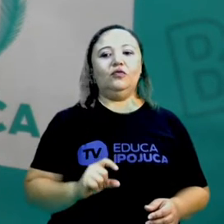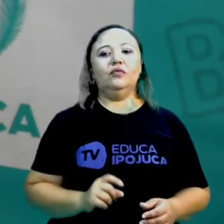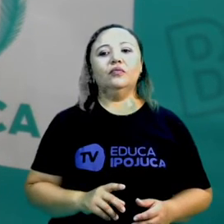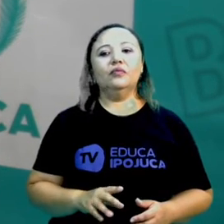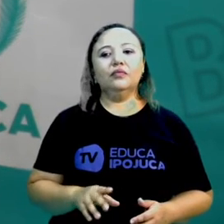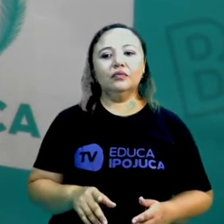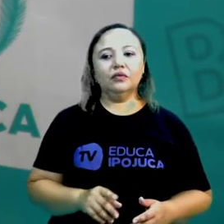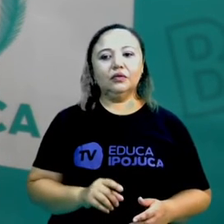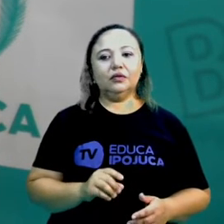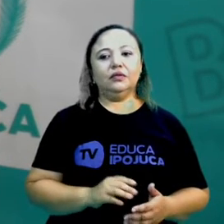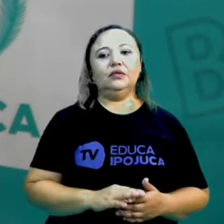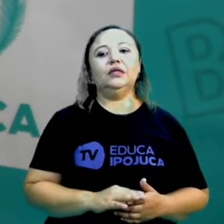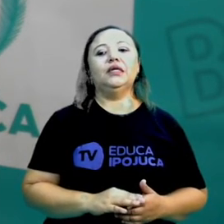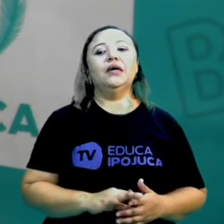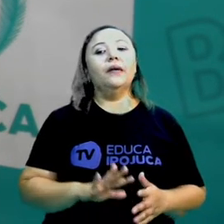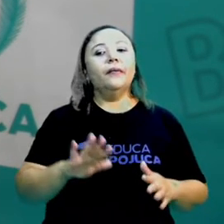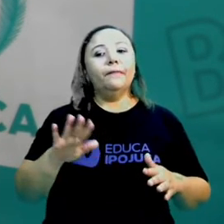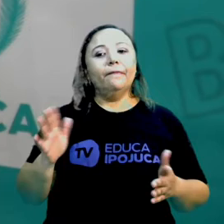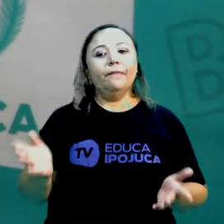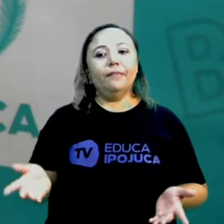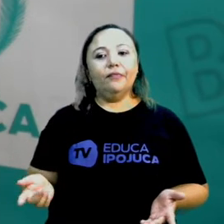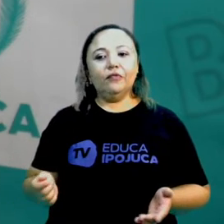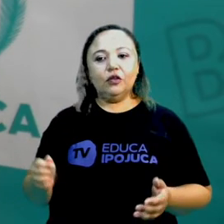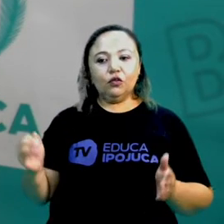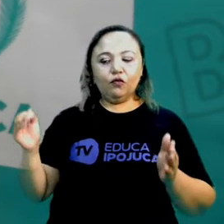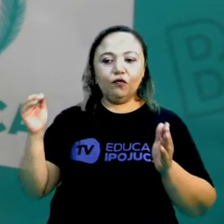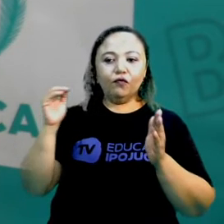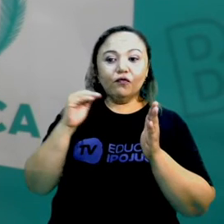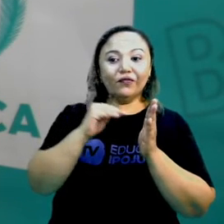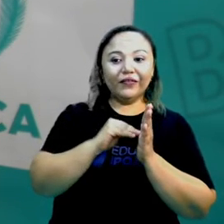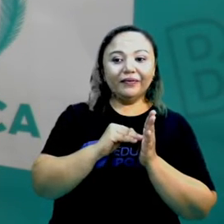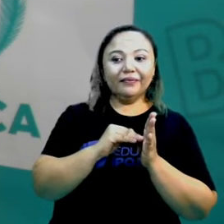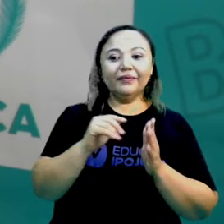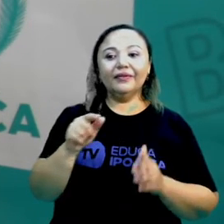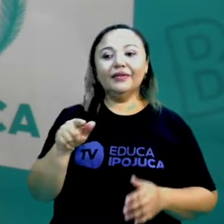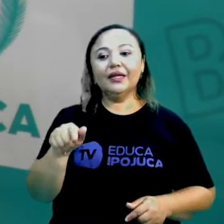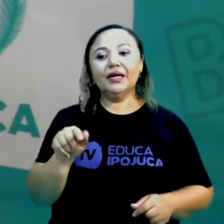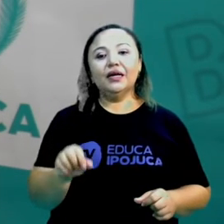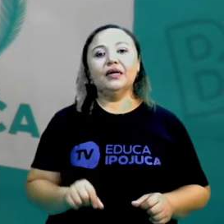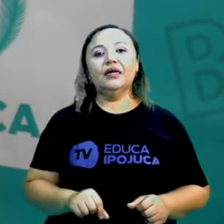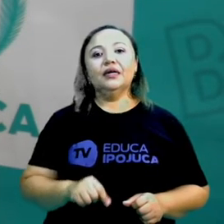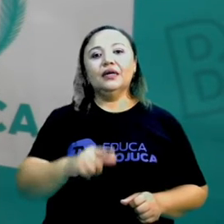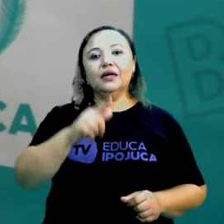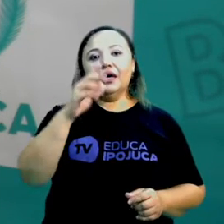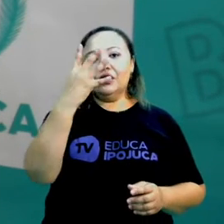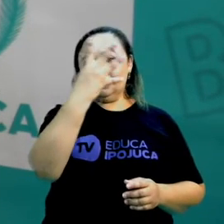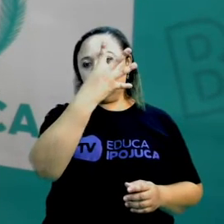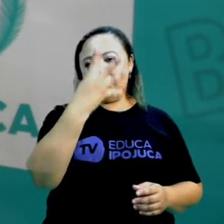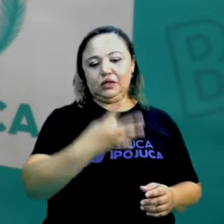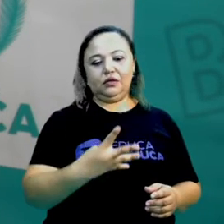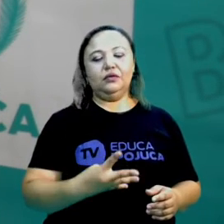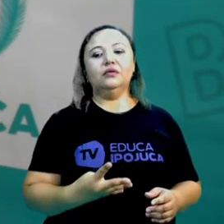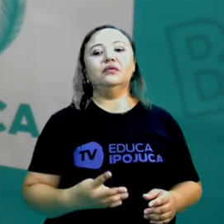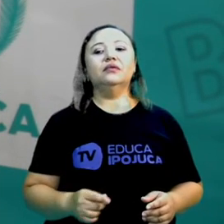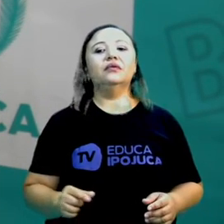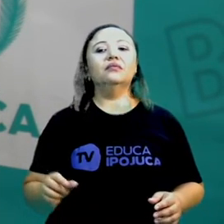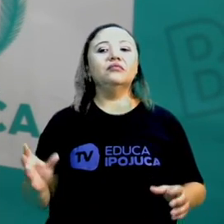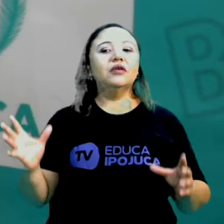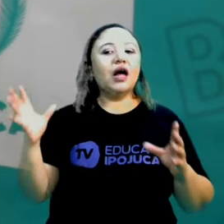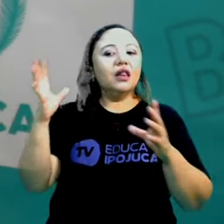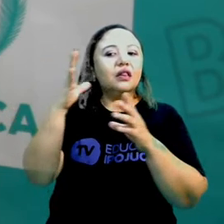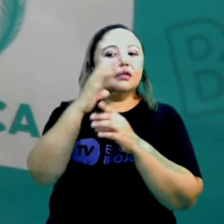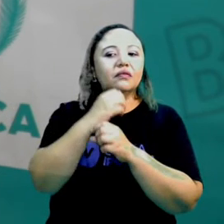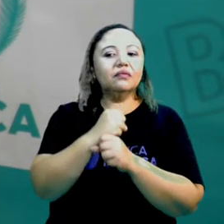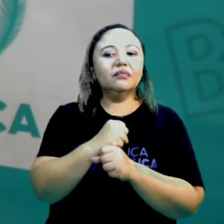tá? Então, 4 parcelas. E no final, ao adicionar essas 4 parcelas,